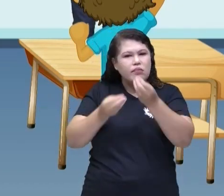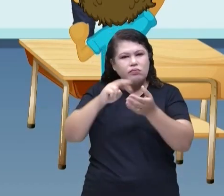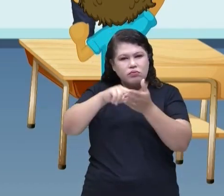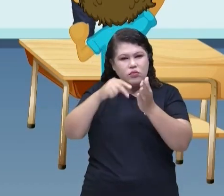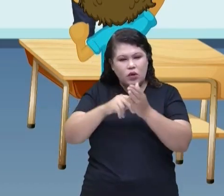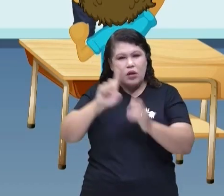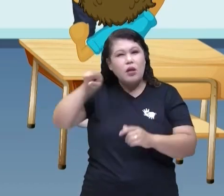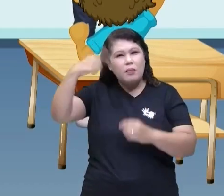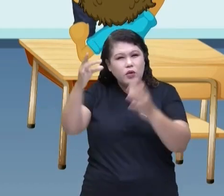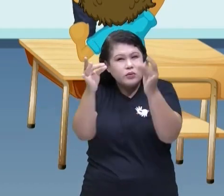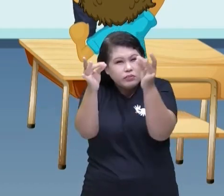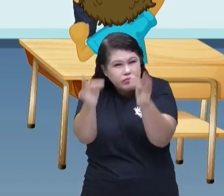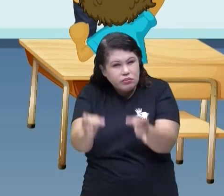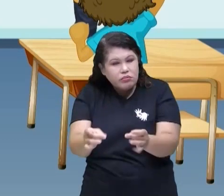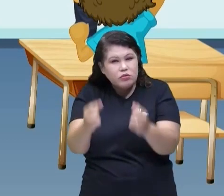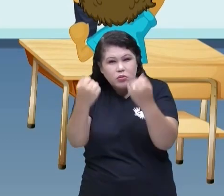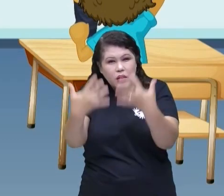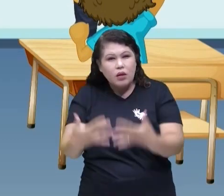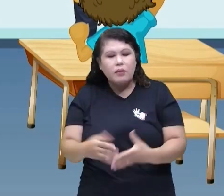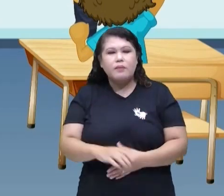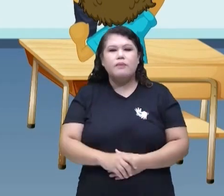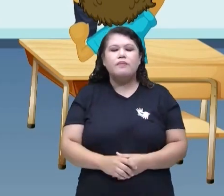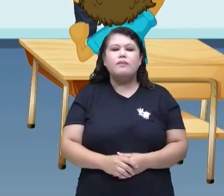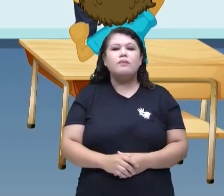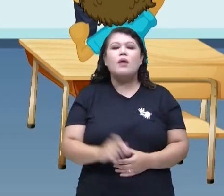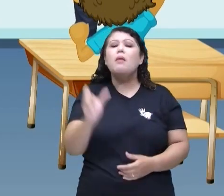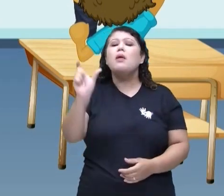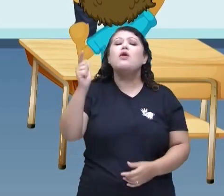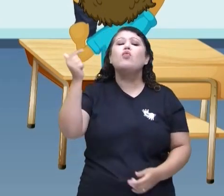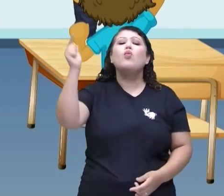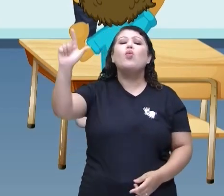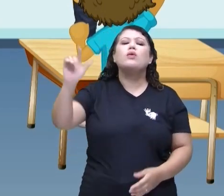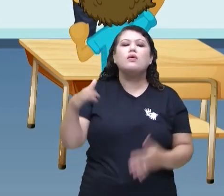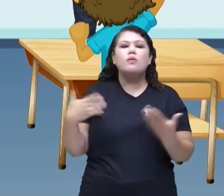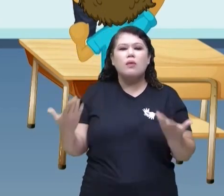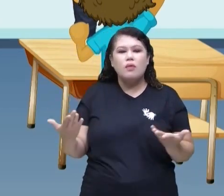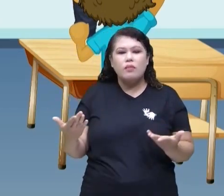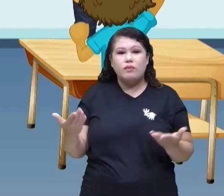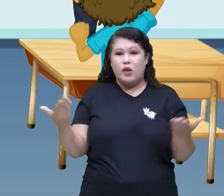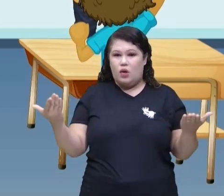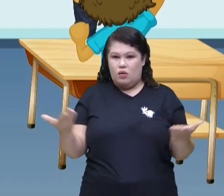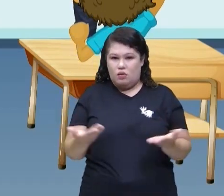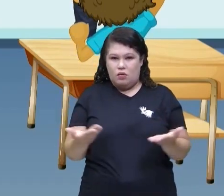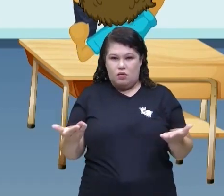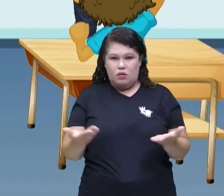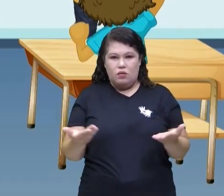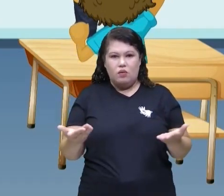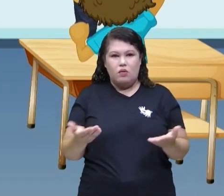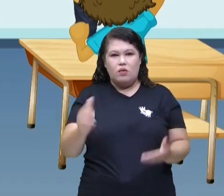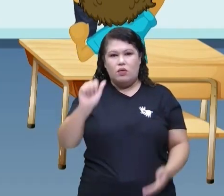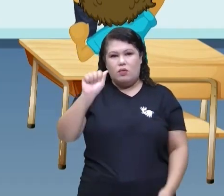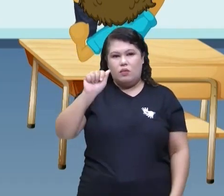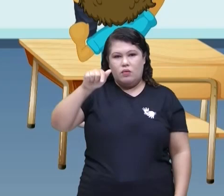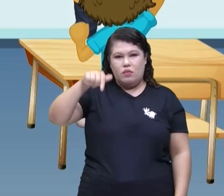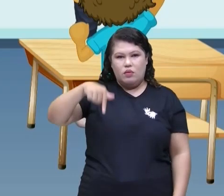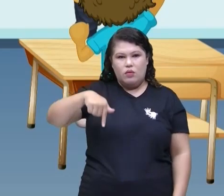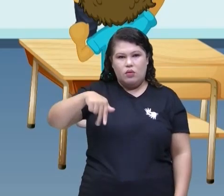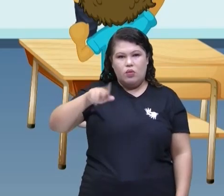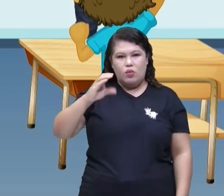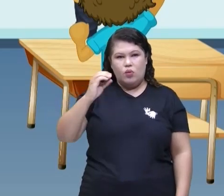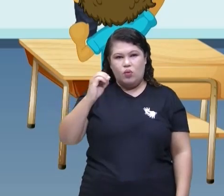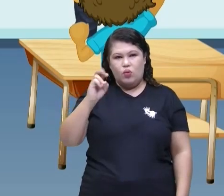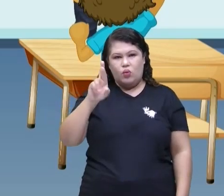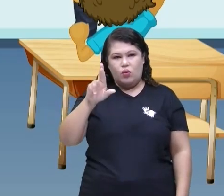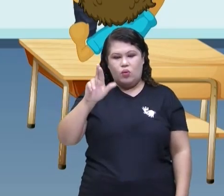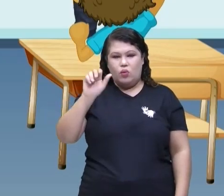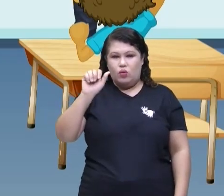direitinho, tá bom? Qual é a outra palavra que nós vamos estudar hoje? Agora. Agora é outra palavrinha que